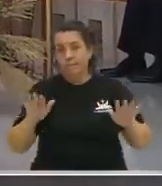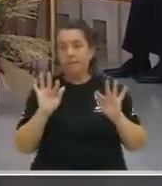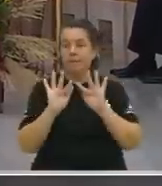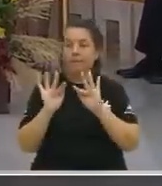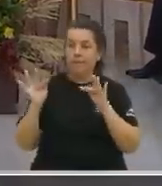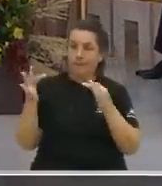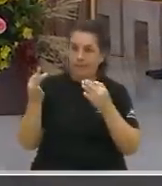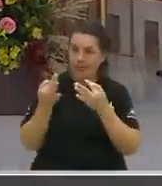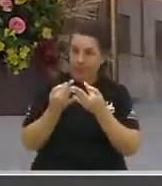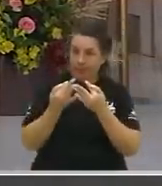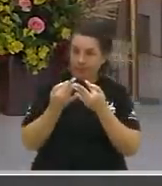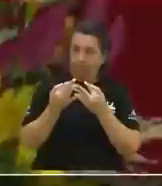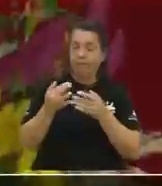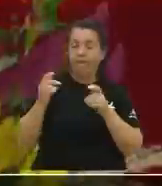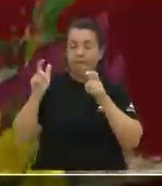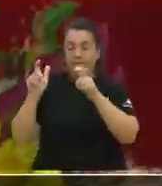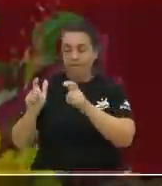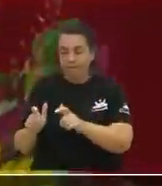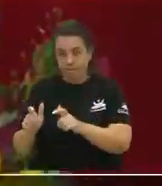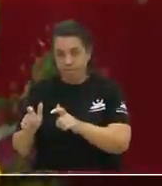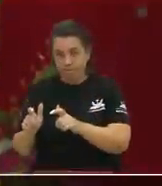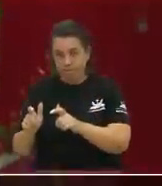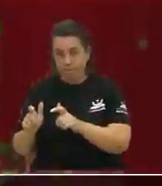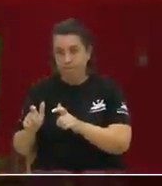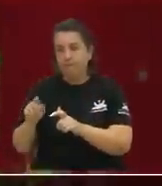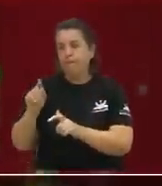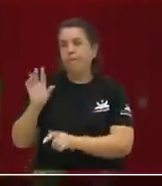família, lugar de amor.